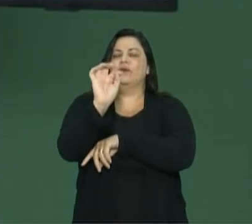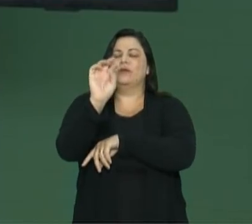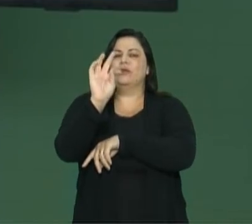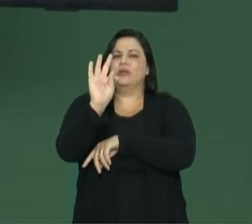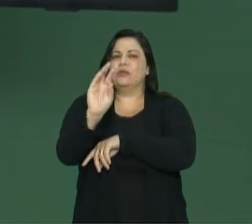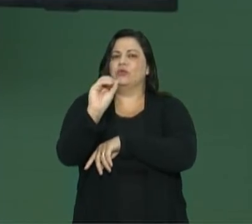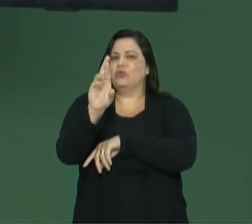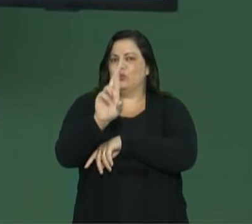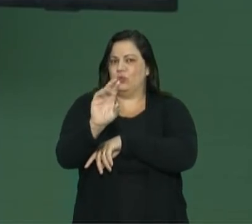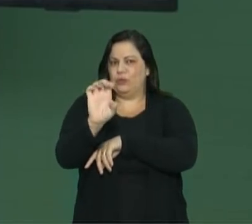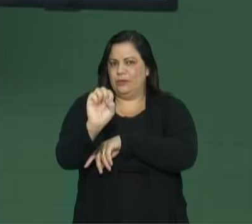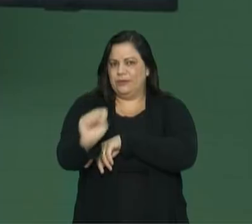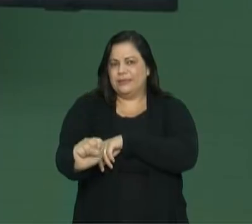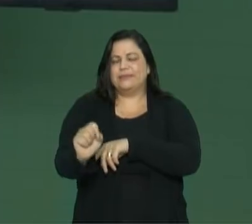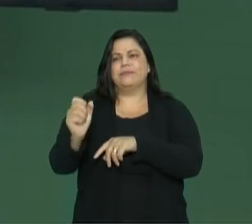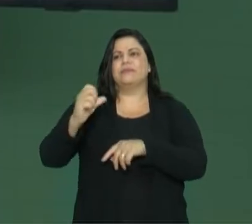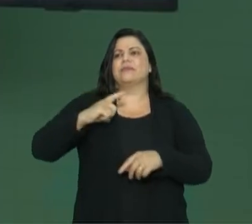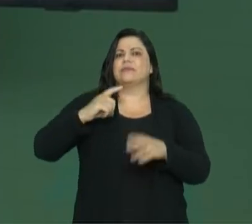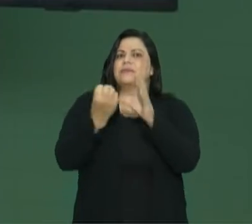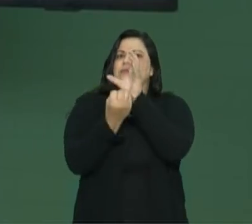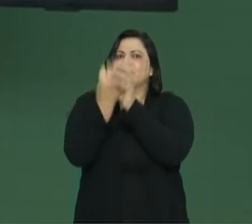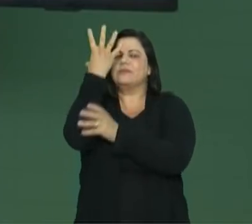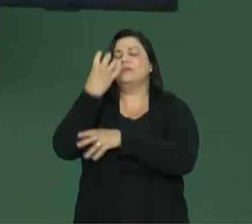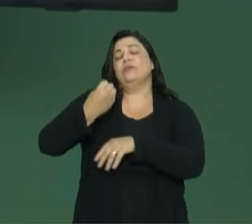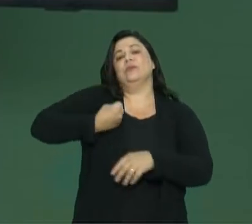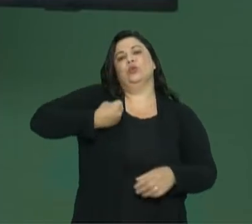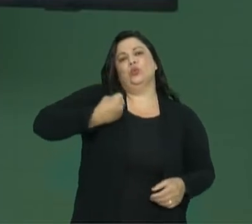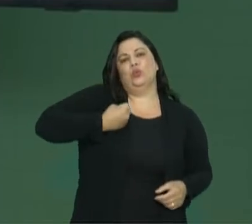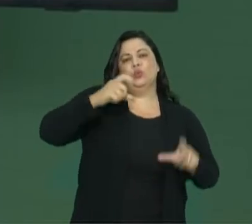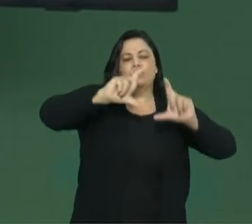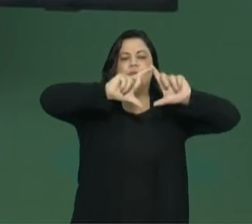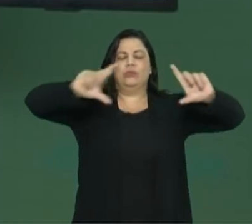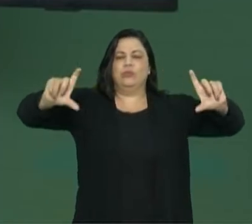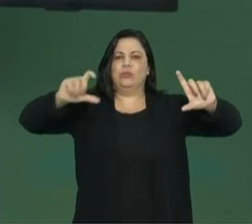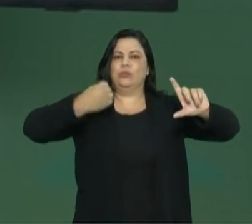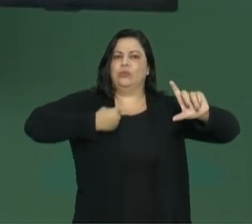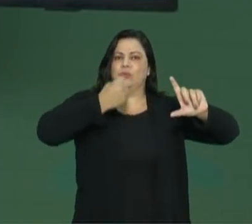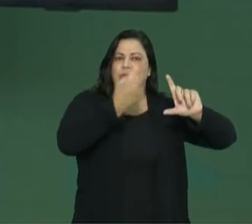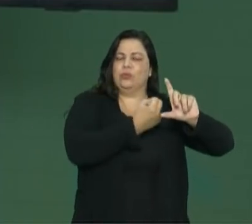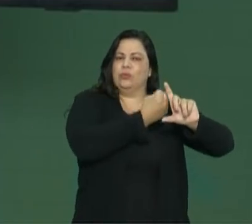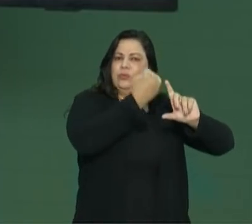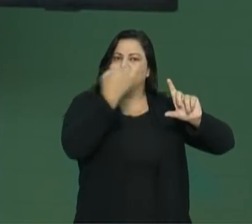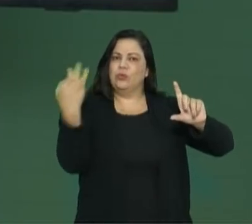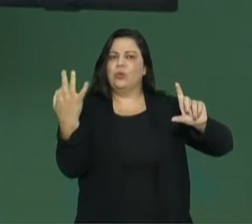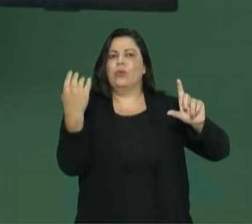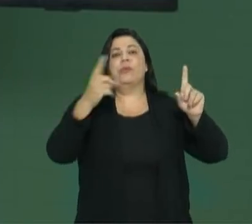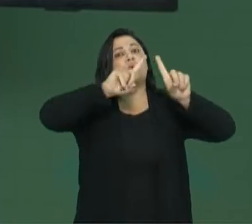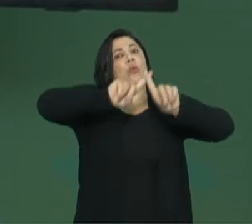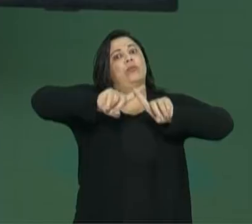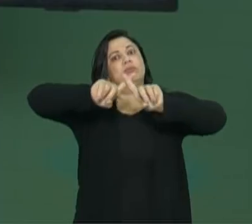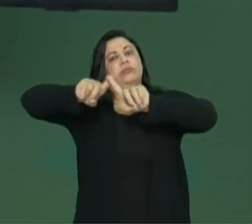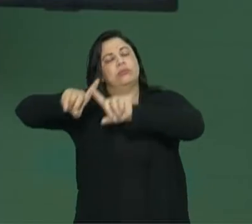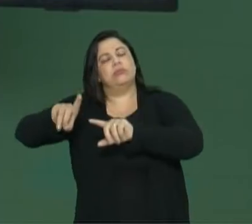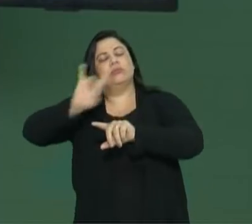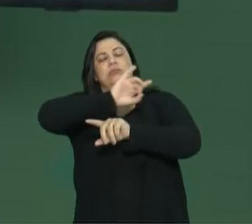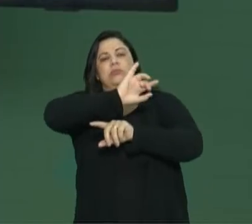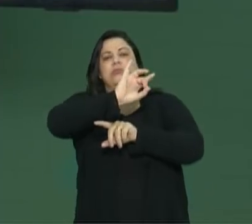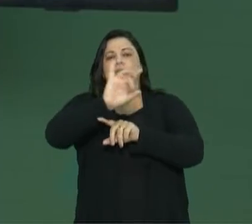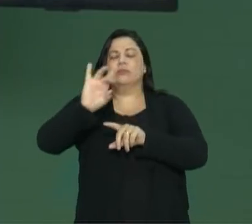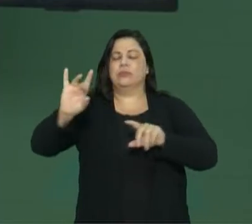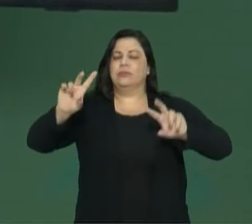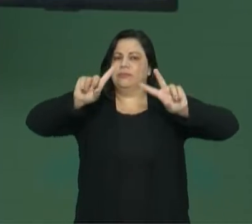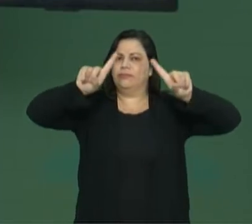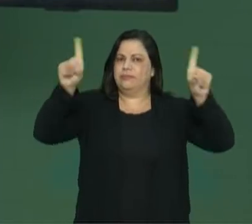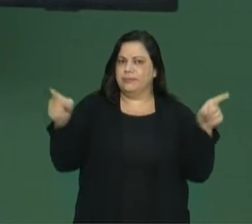um número escalar, que é chamado produto escalar, ou quando você multiplica, entre aspas, dois vetores, é